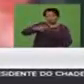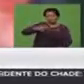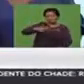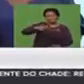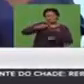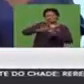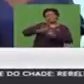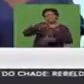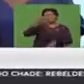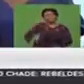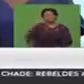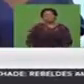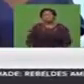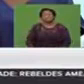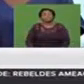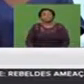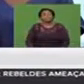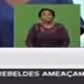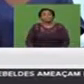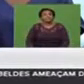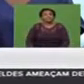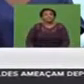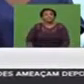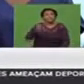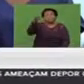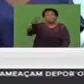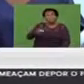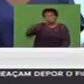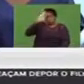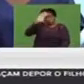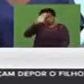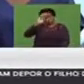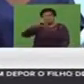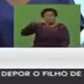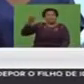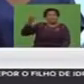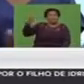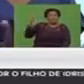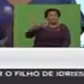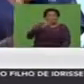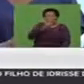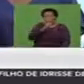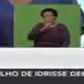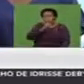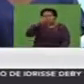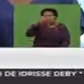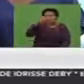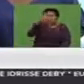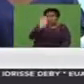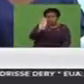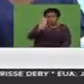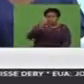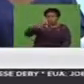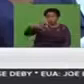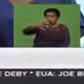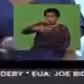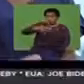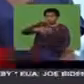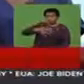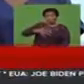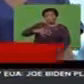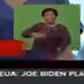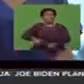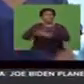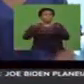danificado. Temos hoje um doente que teve tuberculose no passado. A tuberculose destruiu muito um dos pulmões e esse pulmão está